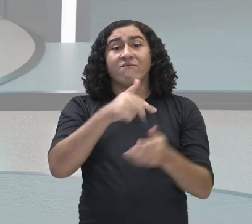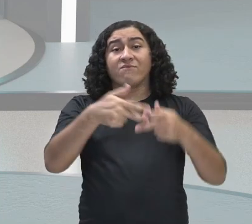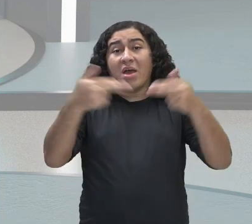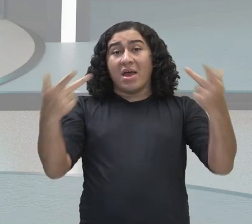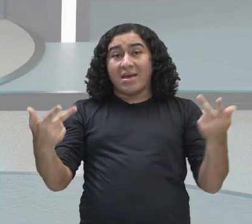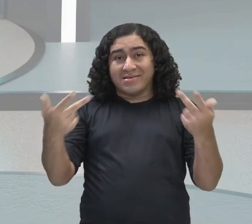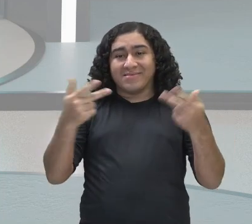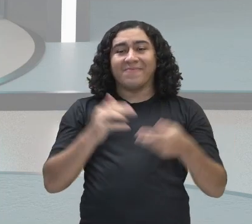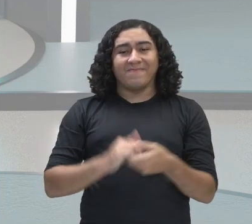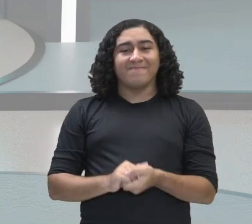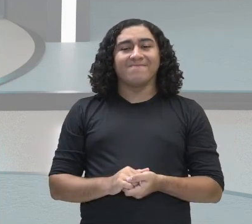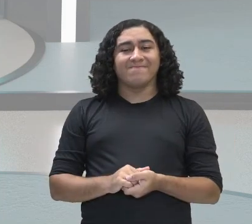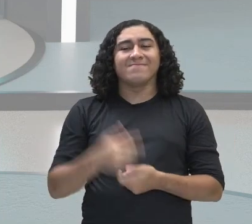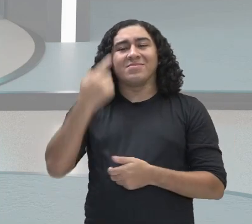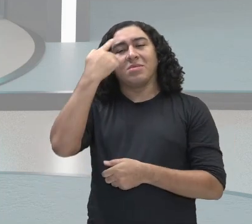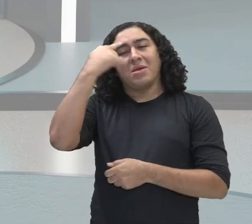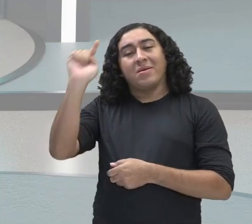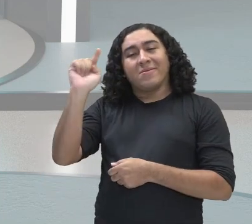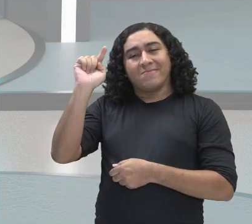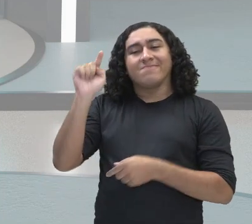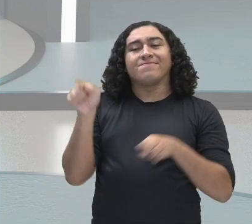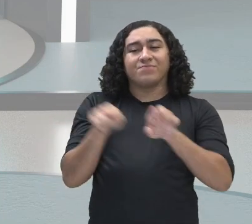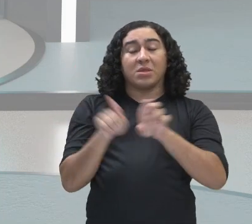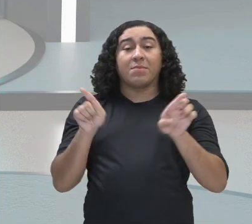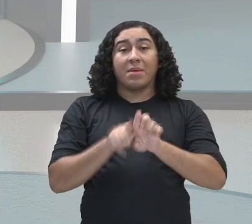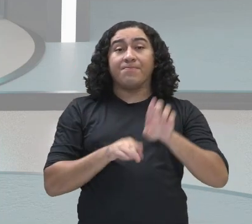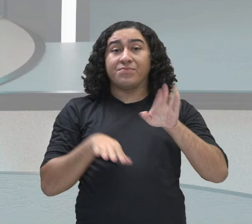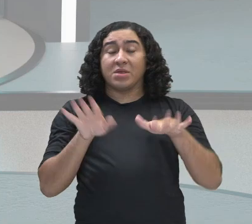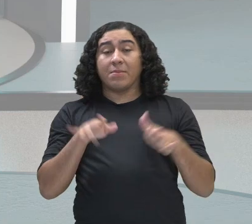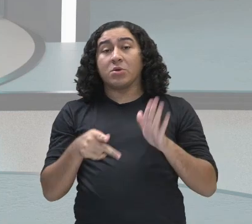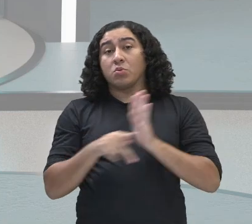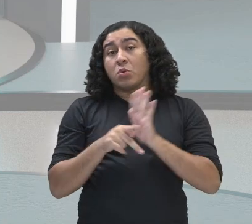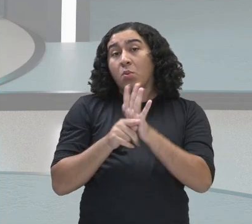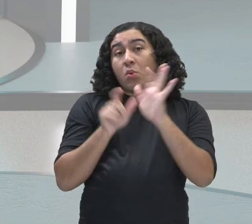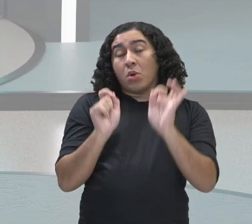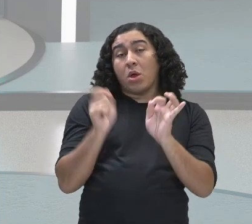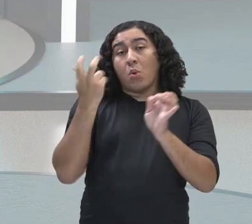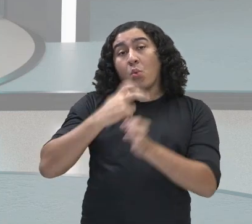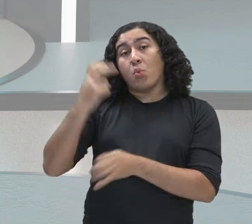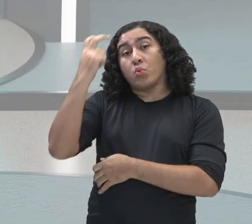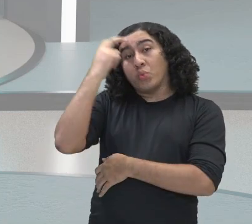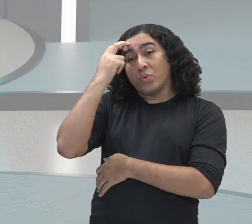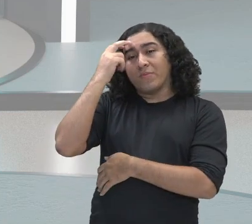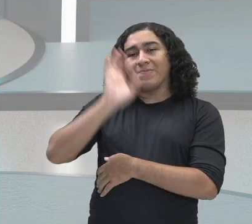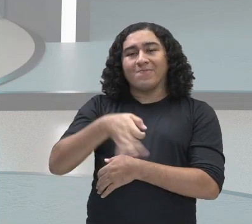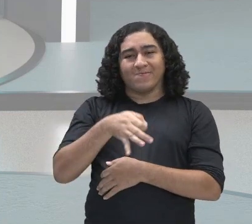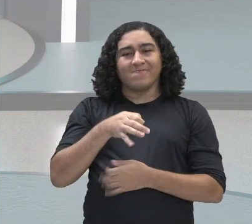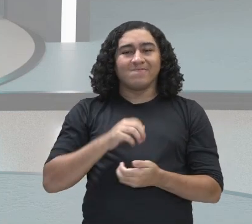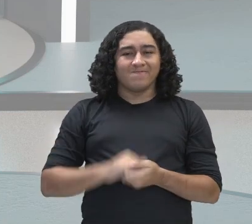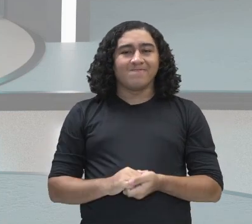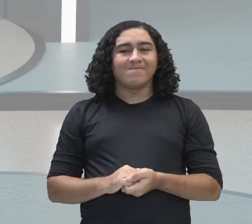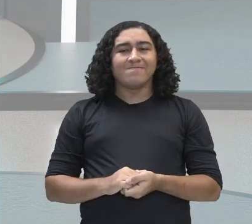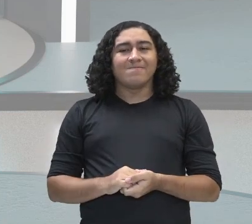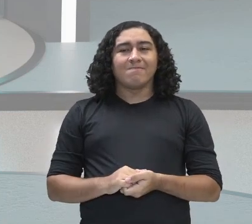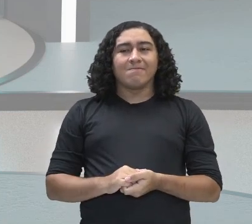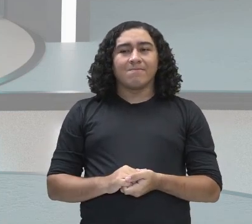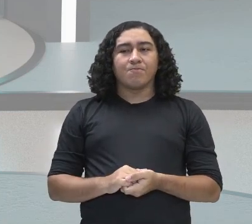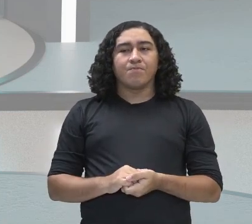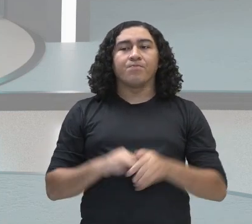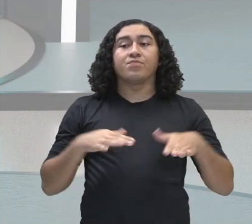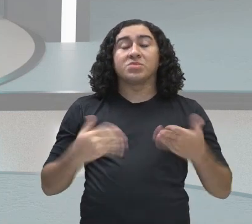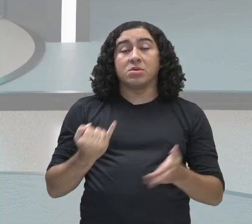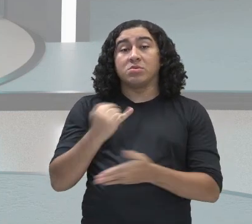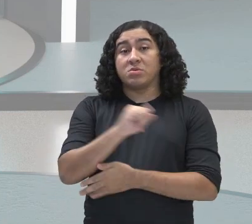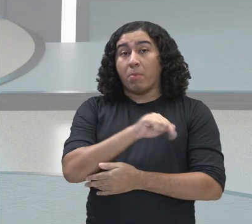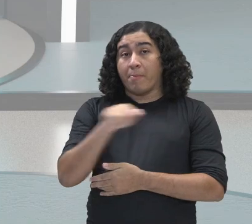Multiculturalismo. Ideias, né? Variadas em relação à cultura, multiculturas. Então, quando você